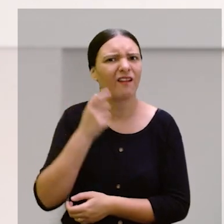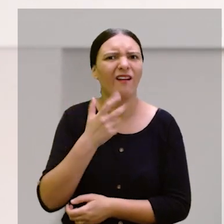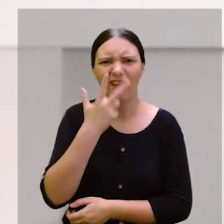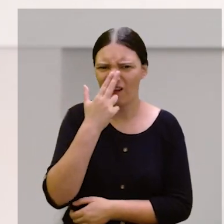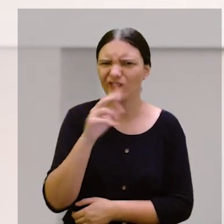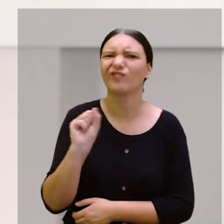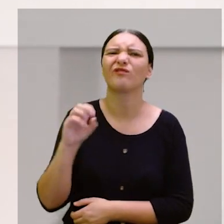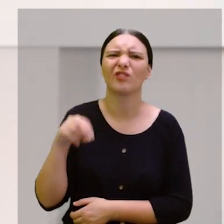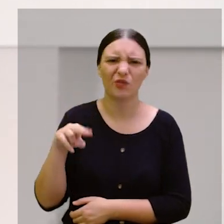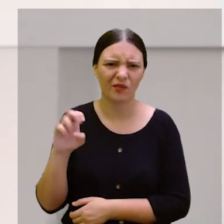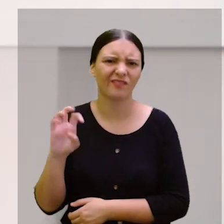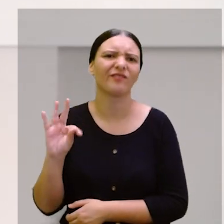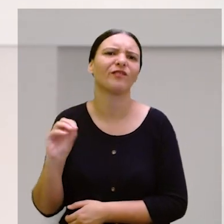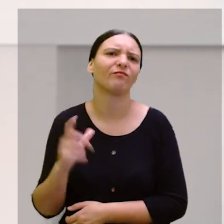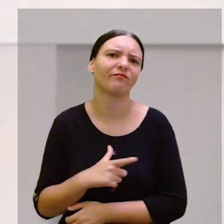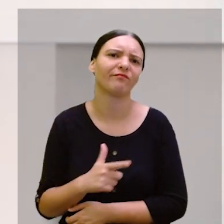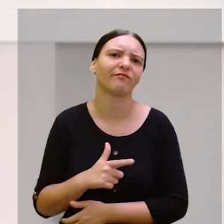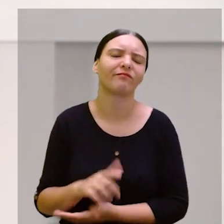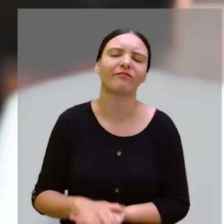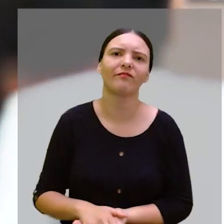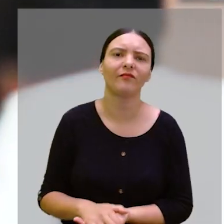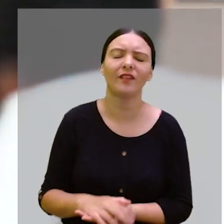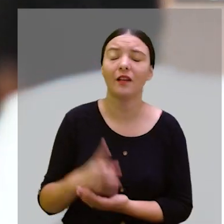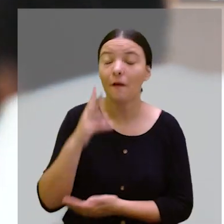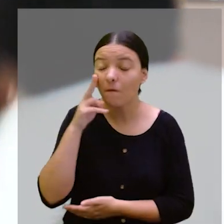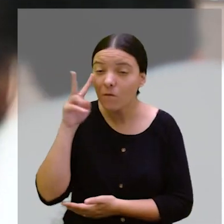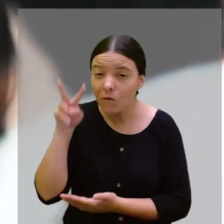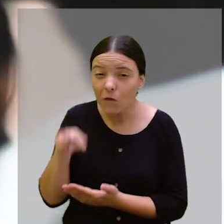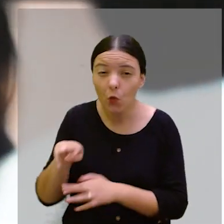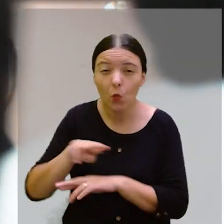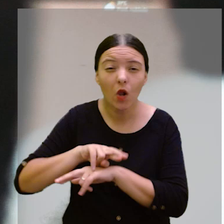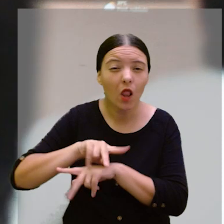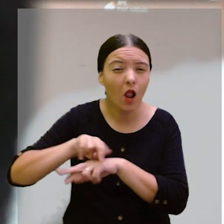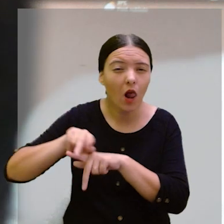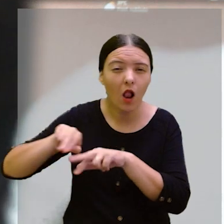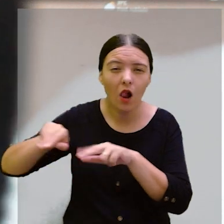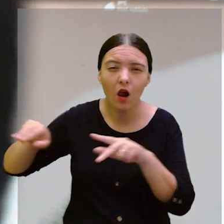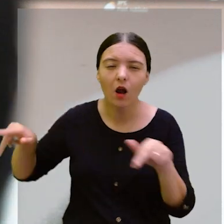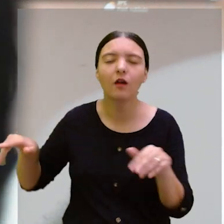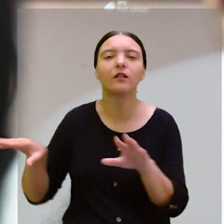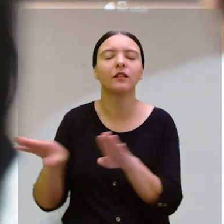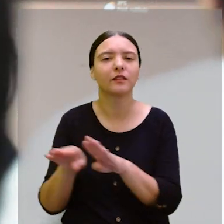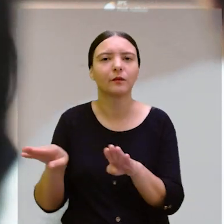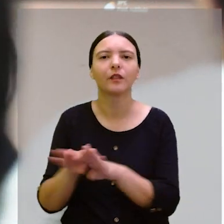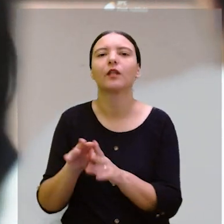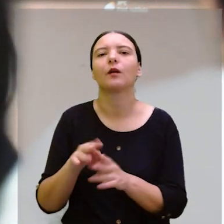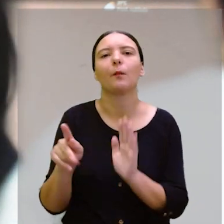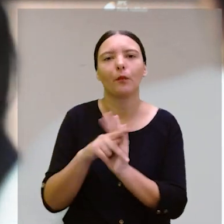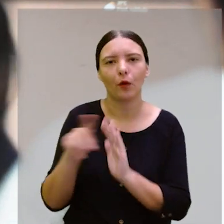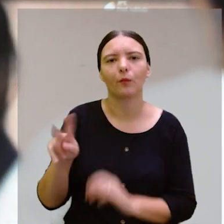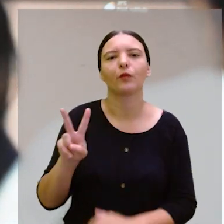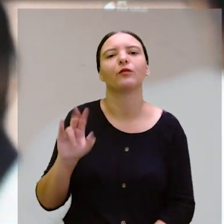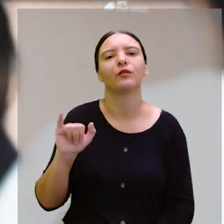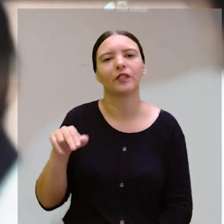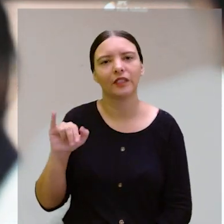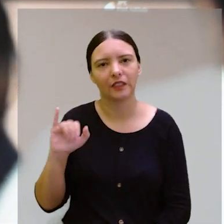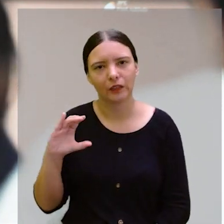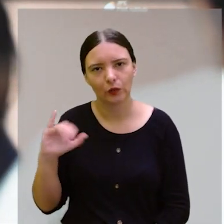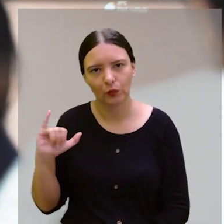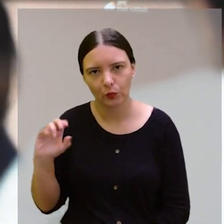soneto. E eu achei um monte de sonetos, era uma antologia poética do Vinícius de Moraes.